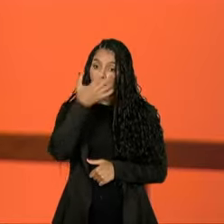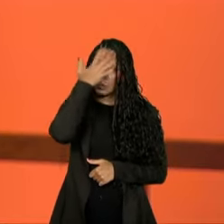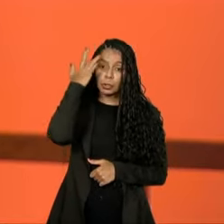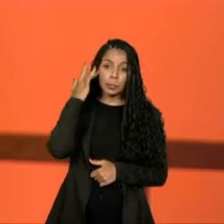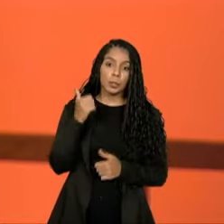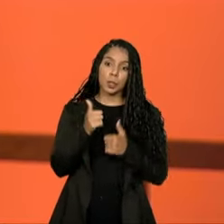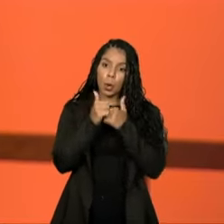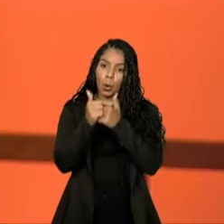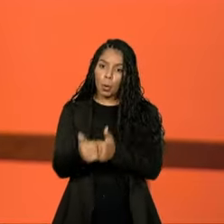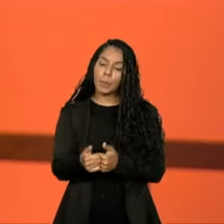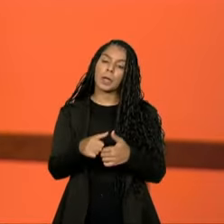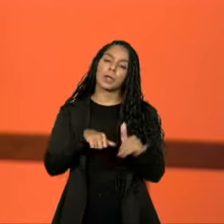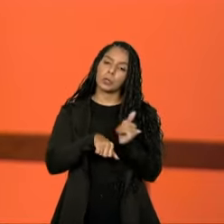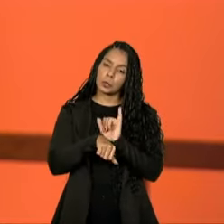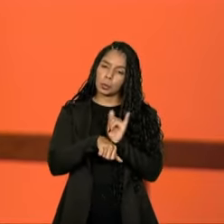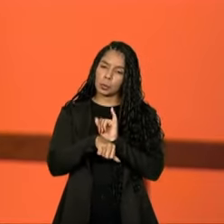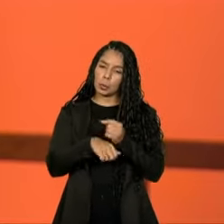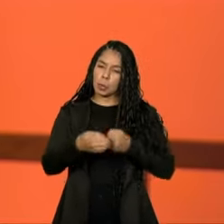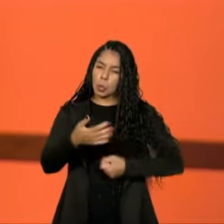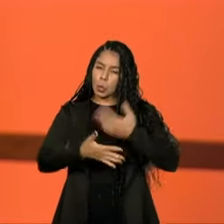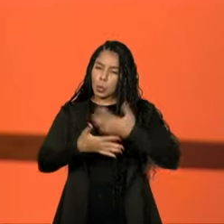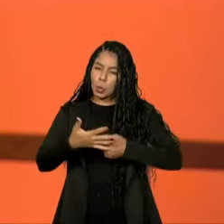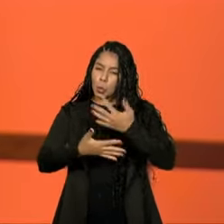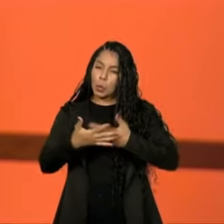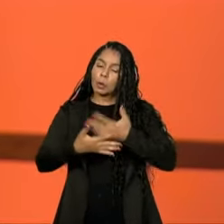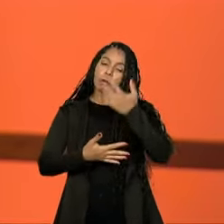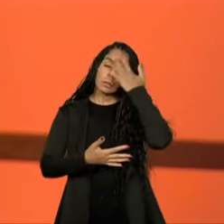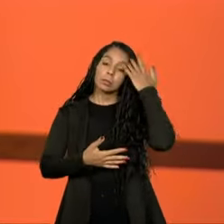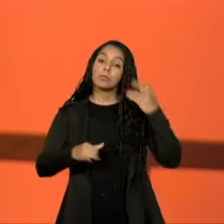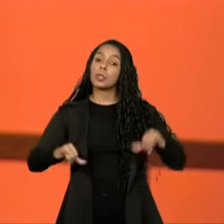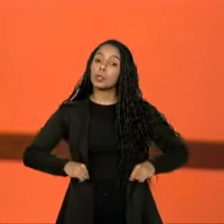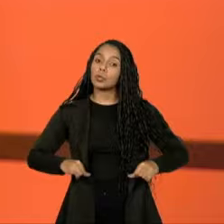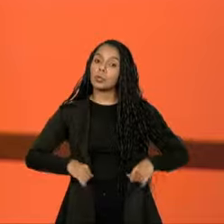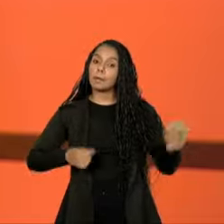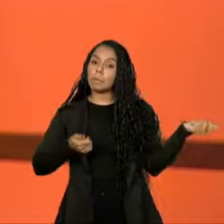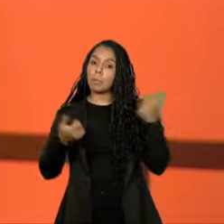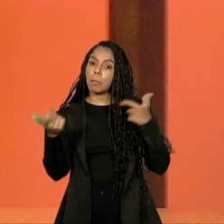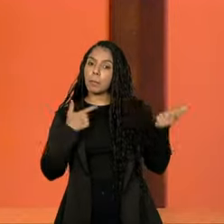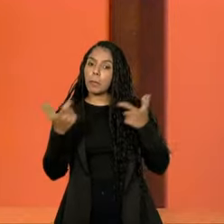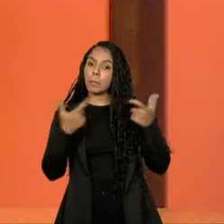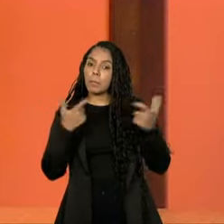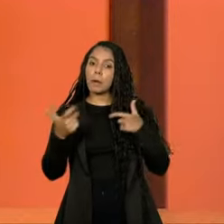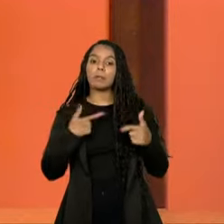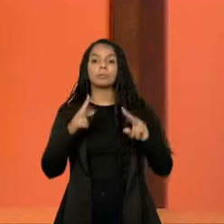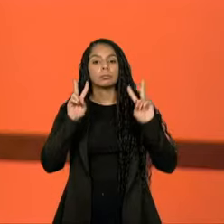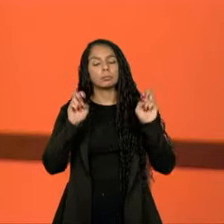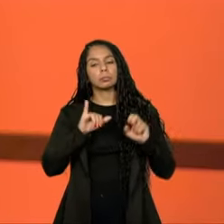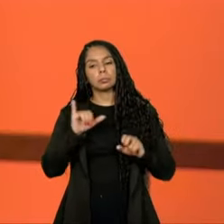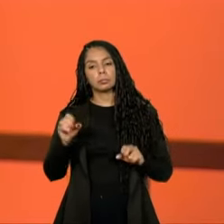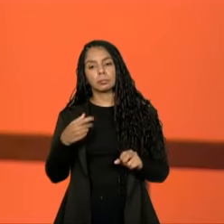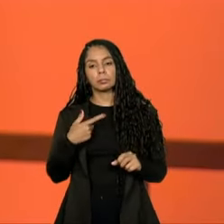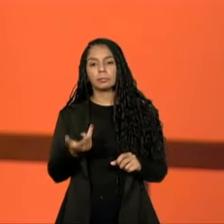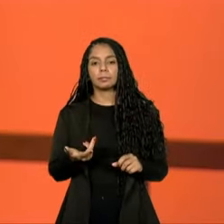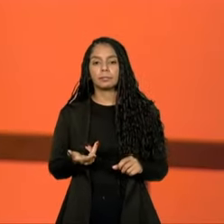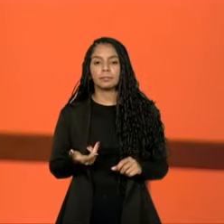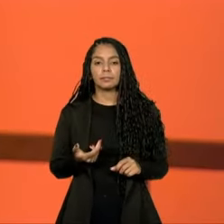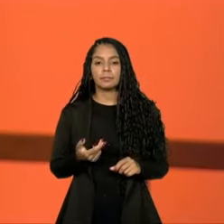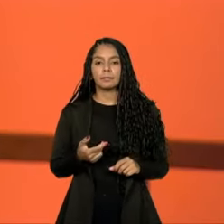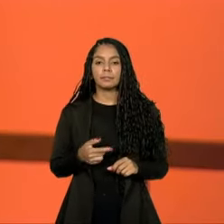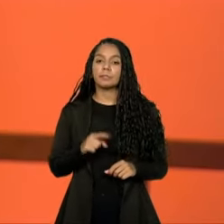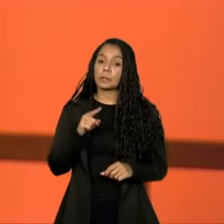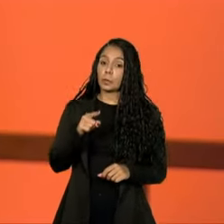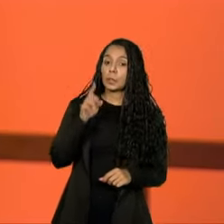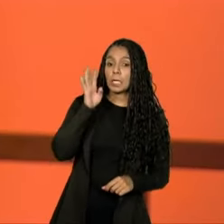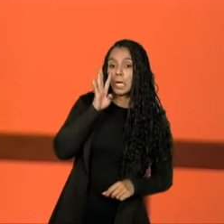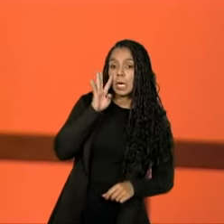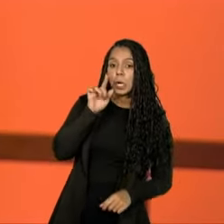acompanhando, né? As mensagens estavam muito. Nossa. E aquela semana eu sofri muitos ataques nesse sentido. Então, assim, tipo, você é